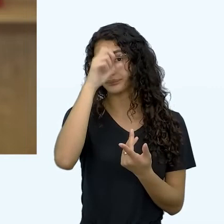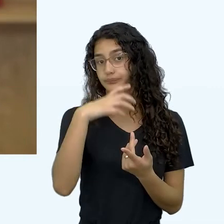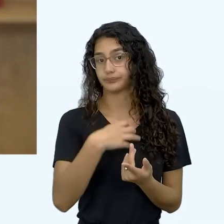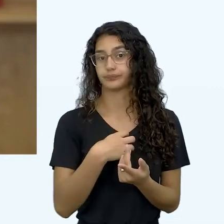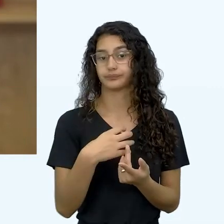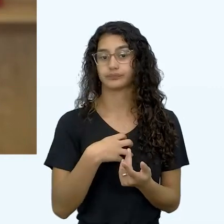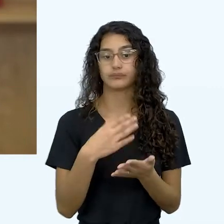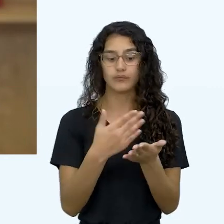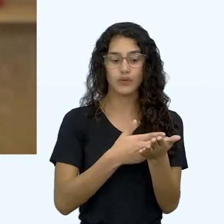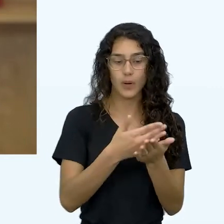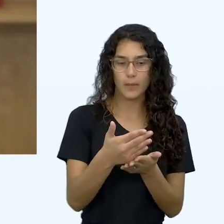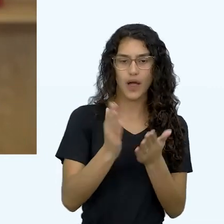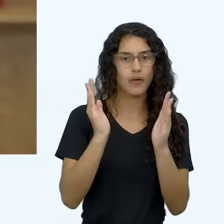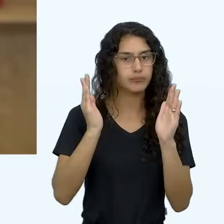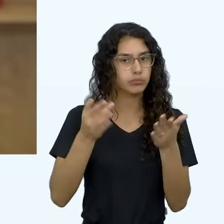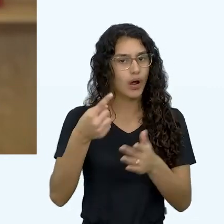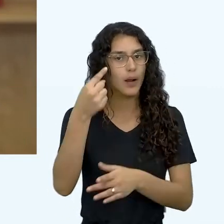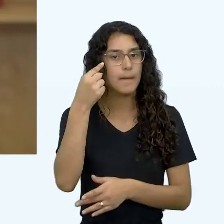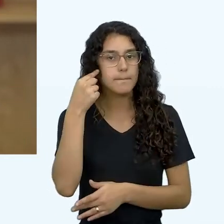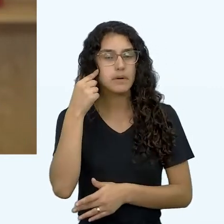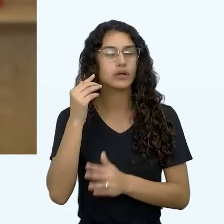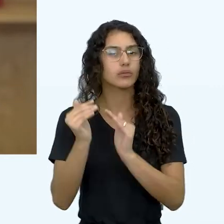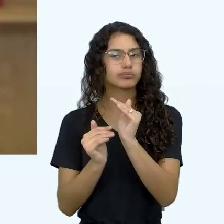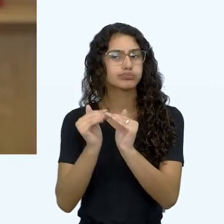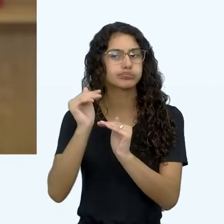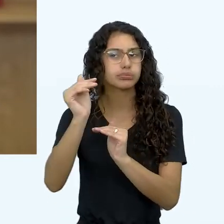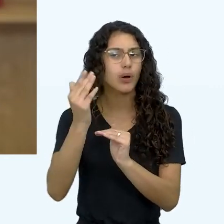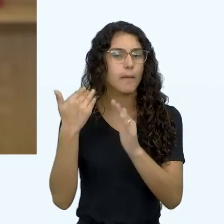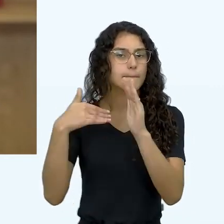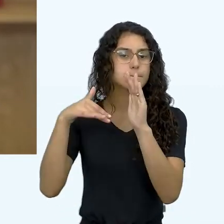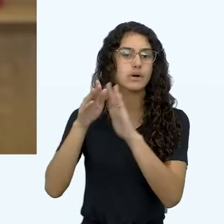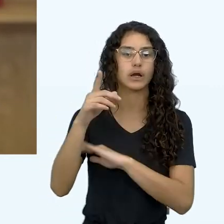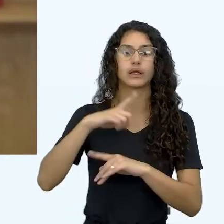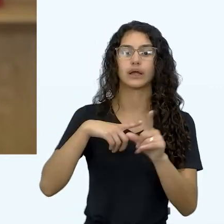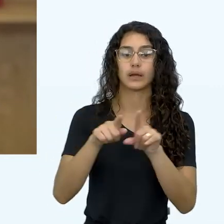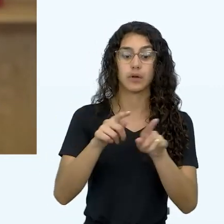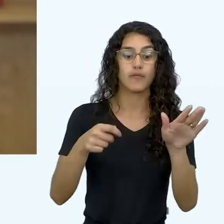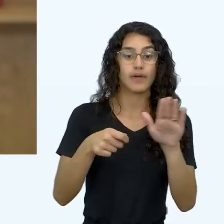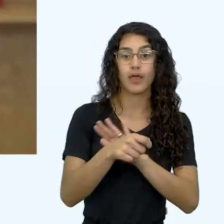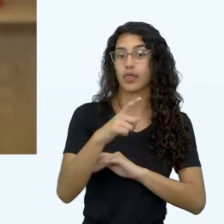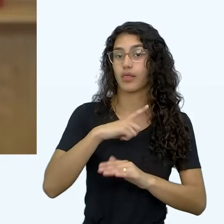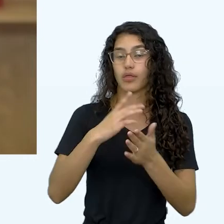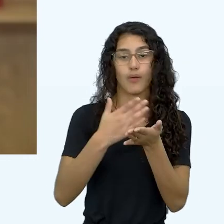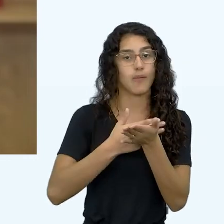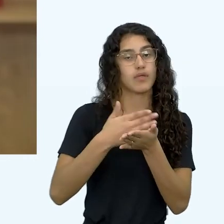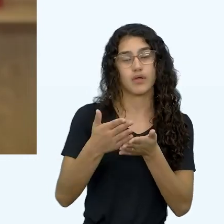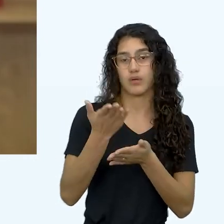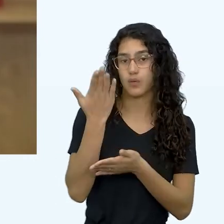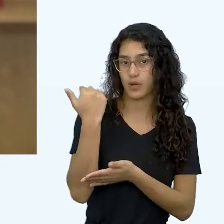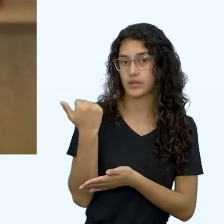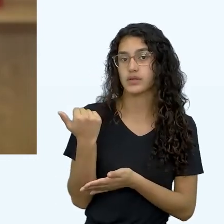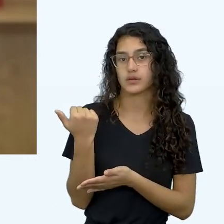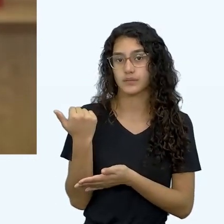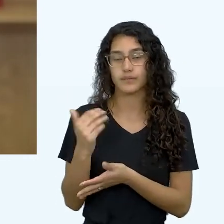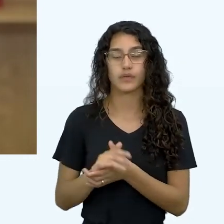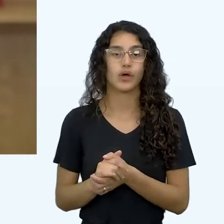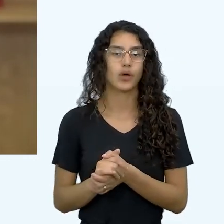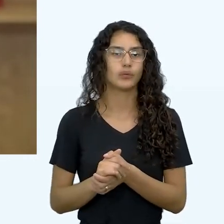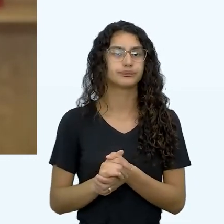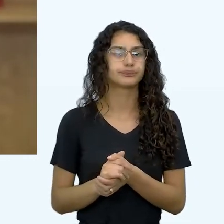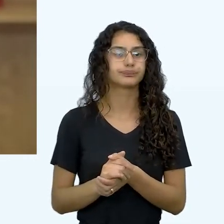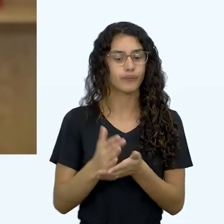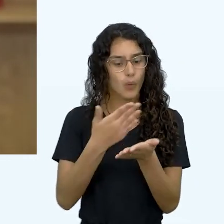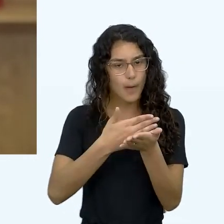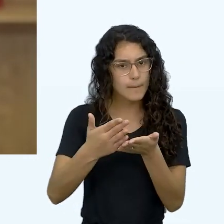isso? Começa agora, pense no longo prazo. O maior arrependimento do investidor é não ter começado mais cedo. Então, não deixe de